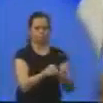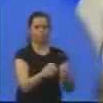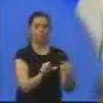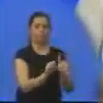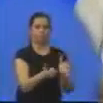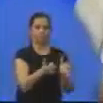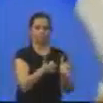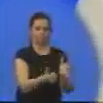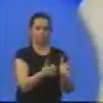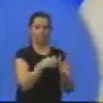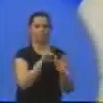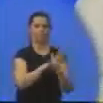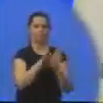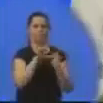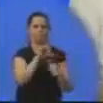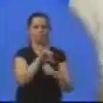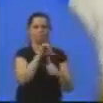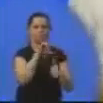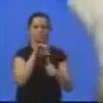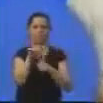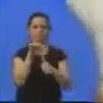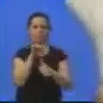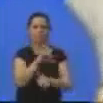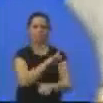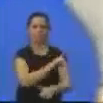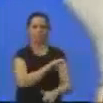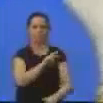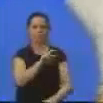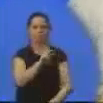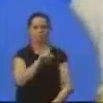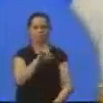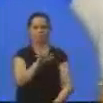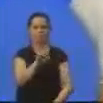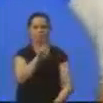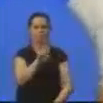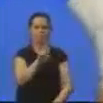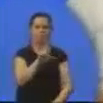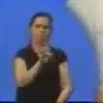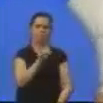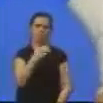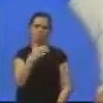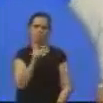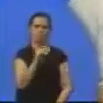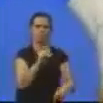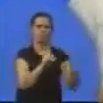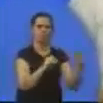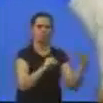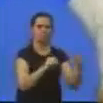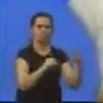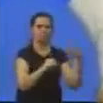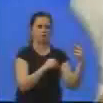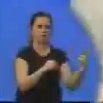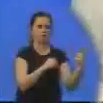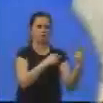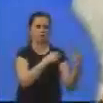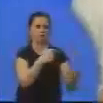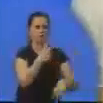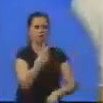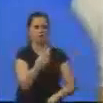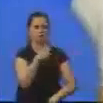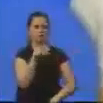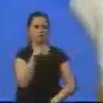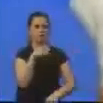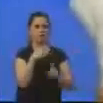providência, você vai derivar a função. Derivando a função, nós encontramos menos x² menos 2x mais